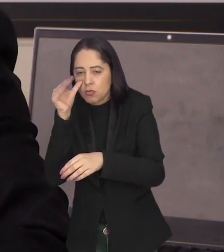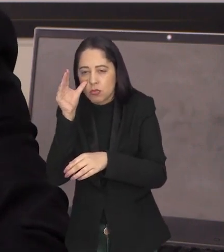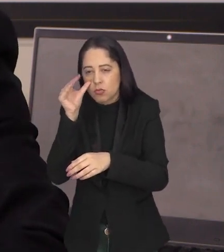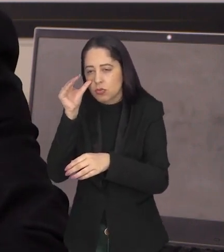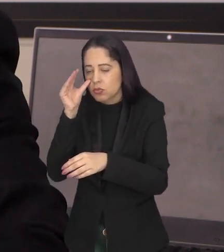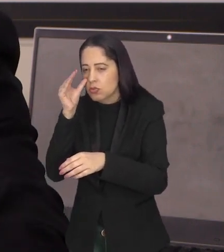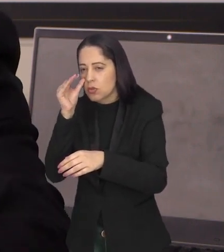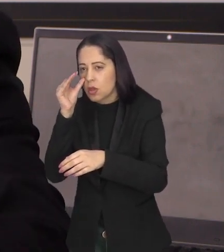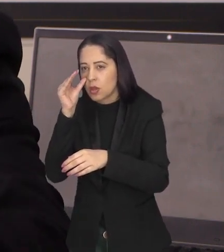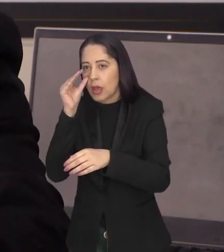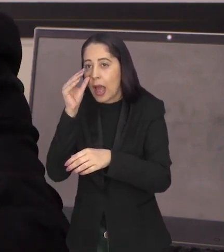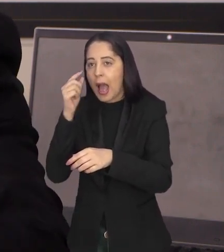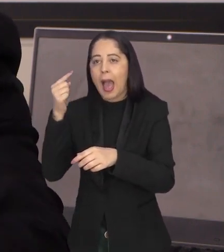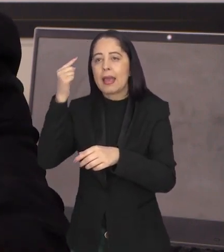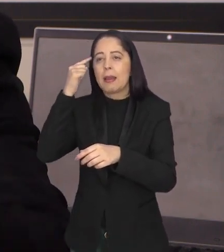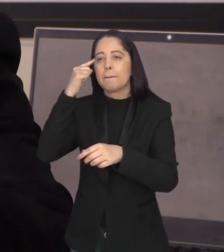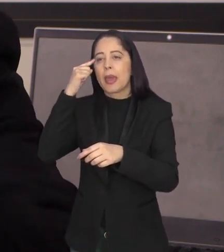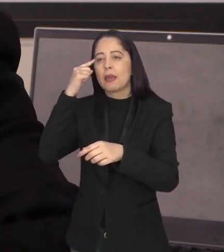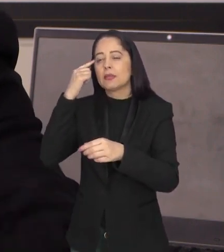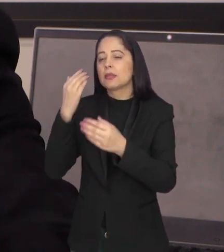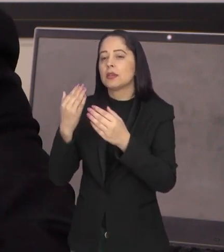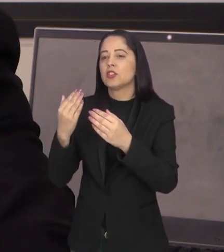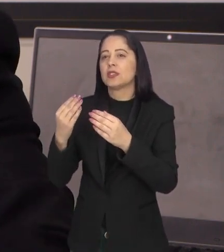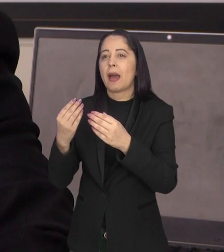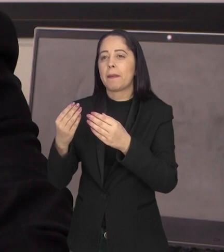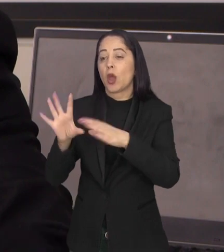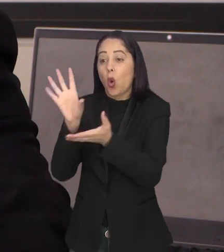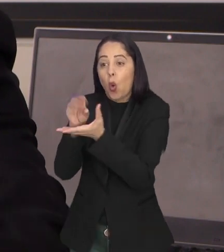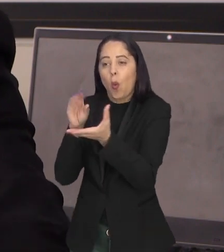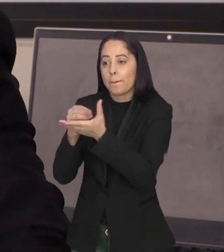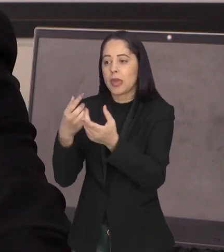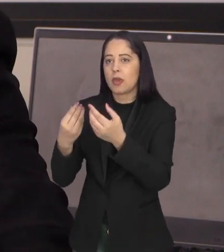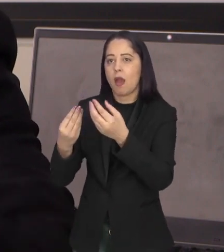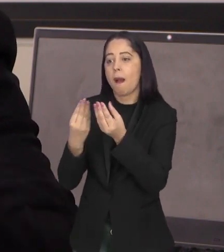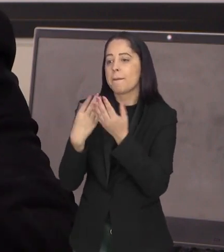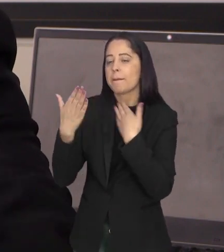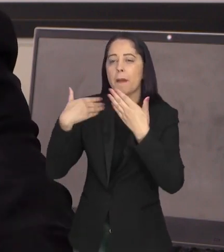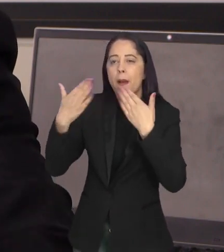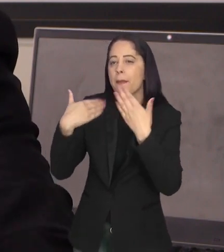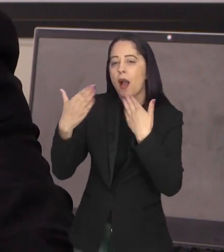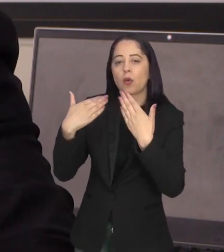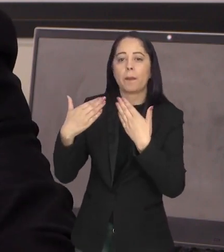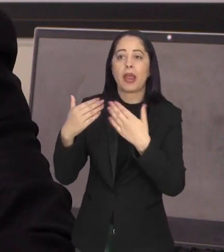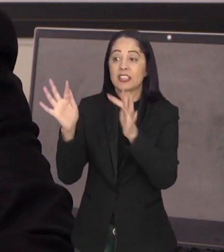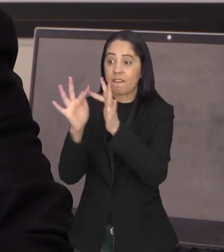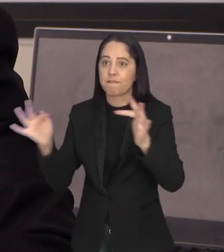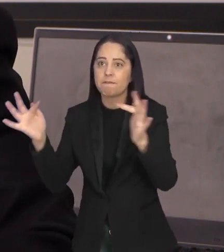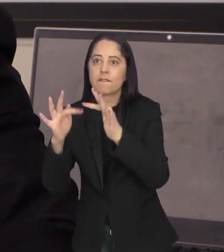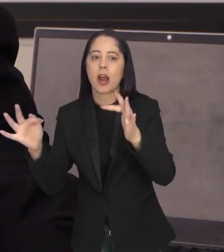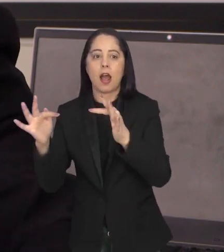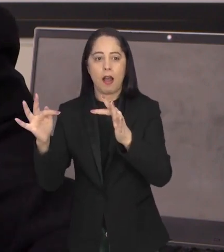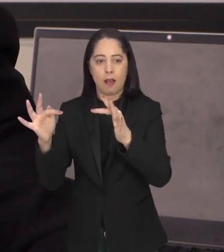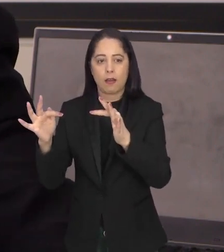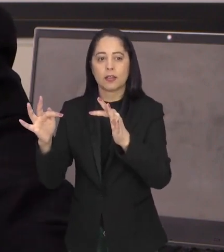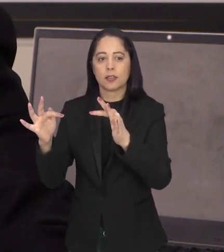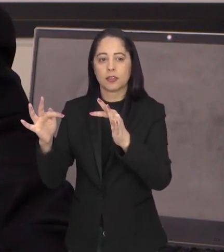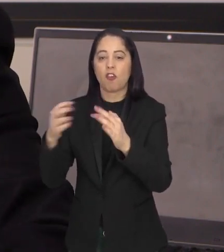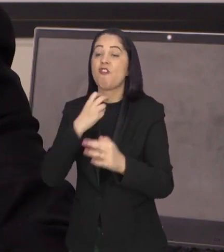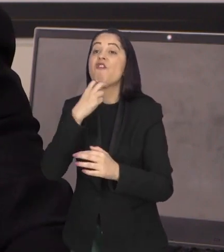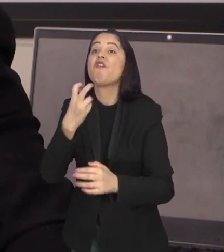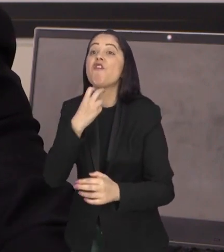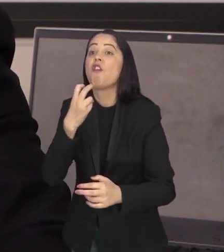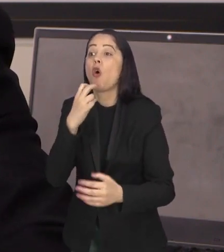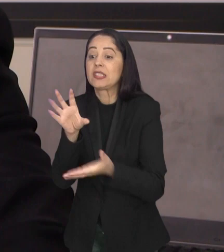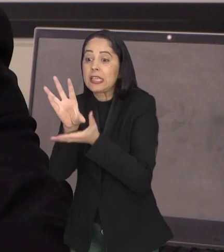suficiente para a inteligência artificial simular um diálogo da pessoa, com a voz dela, com o timbre dela, tá? Frases inteiras ou